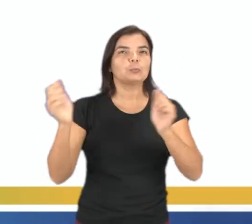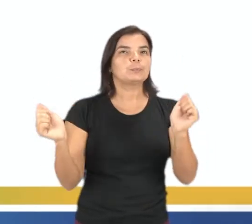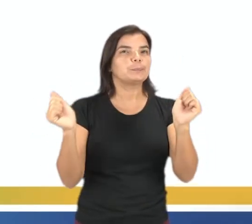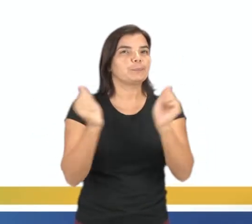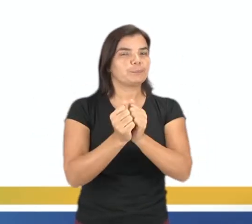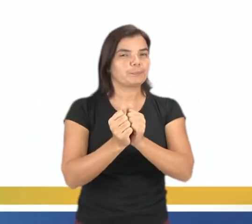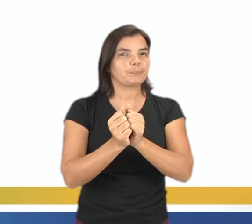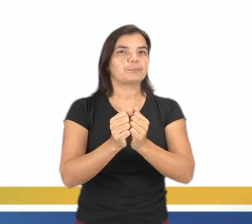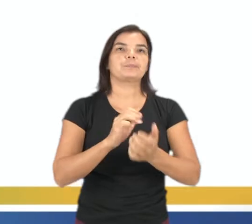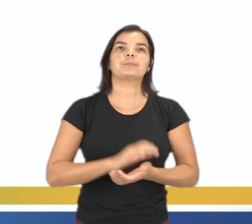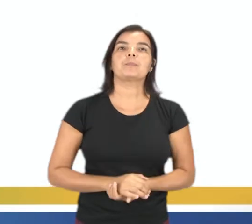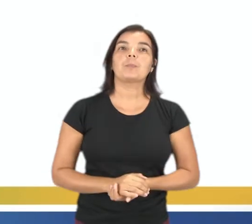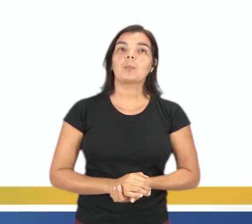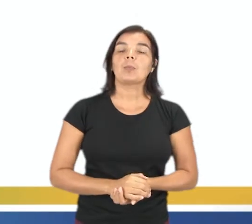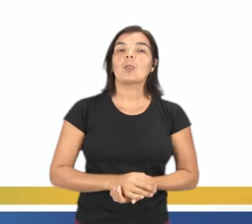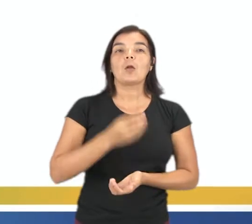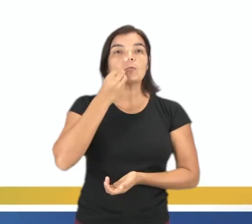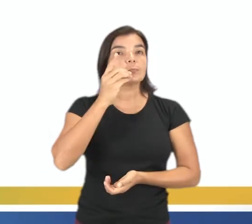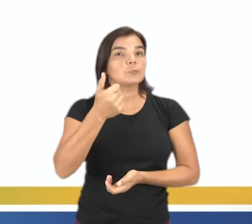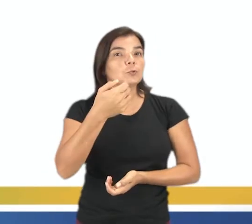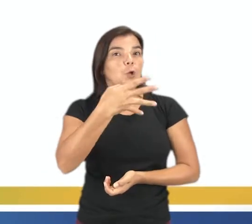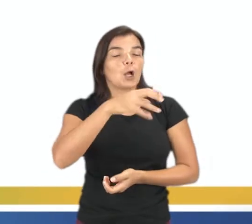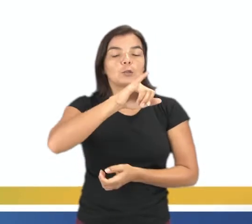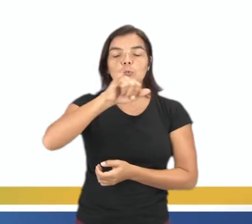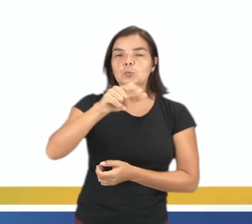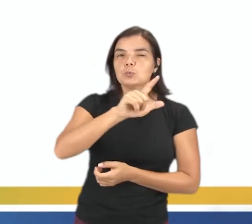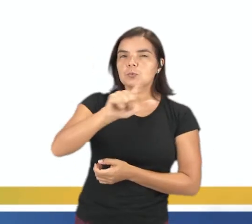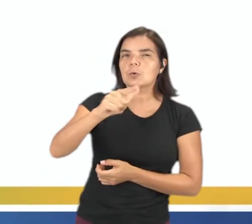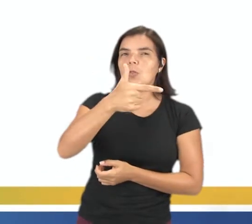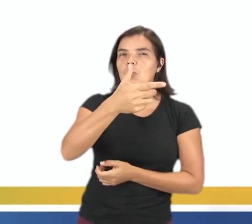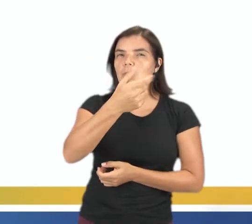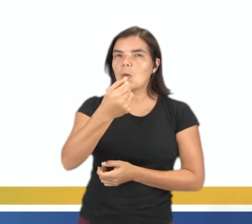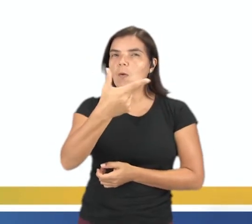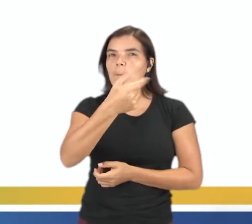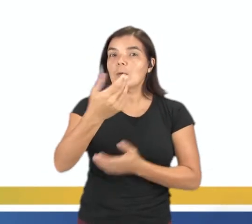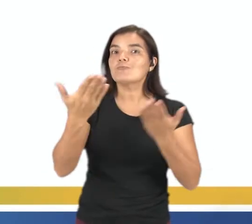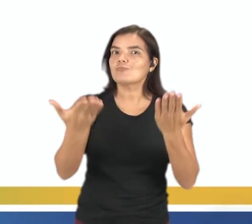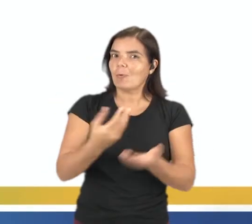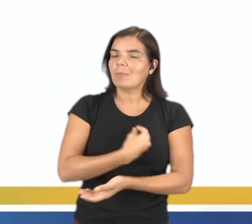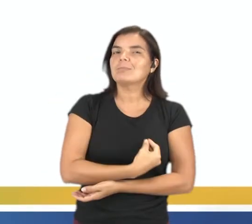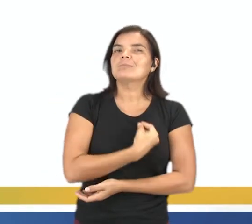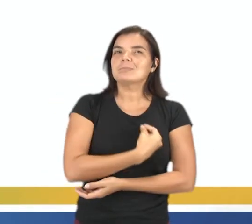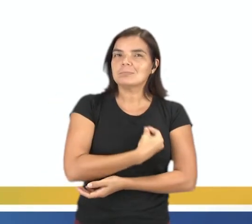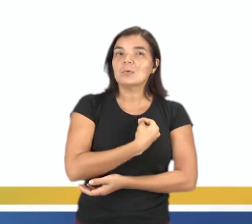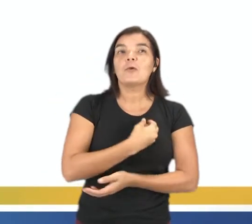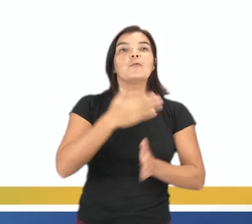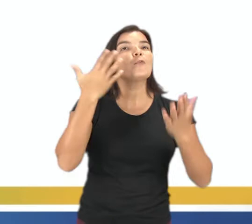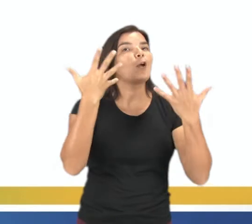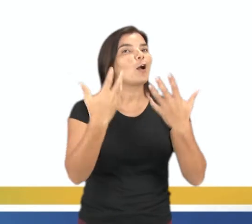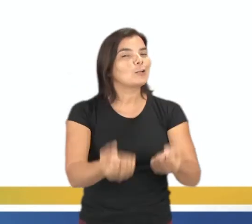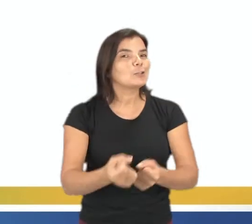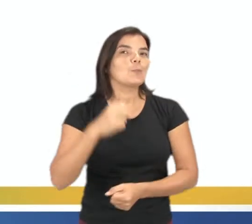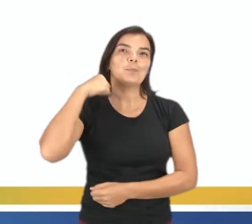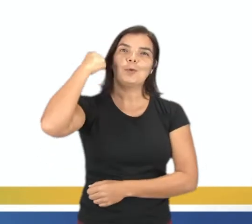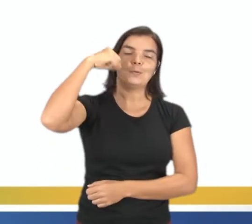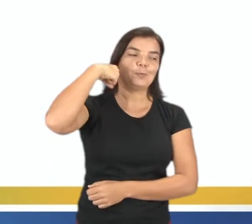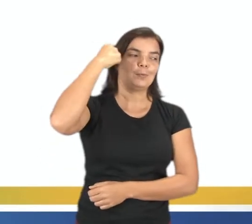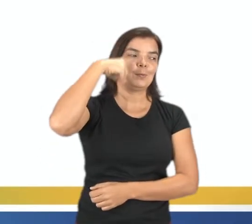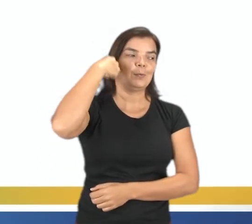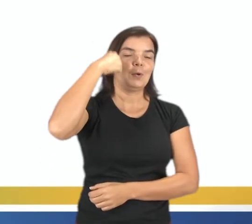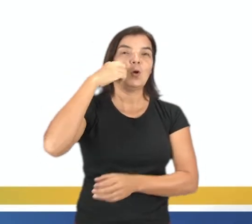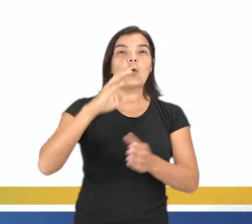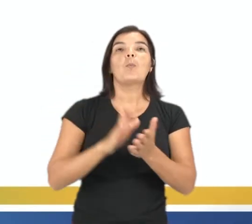Sustentável dos membros. Em 14 de julho de 2020, já este ano, foi aprovado pelo Senado